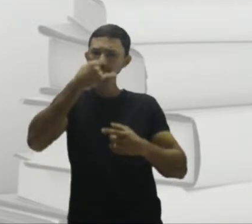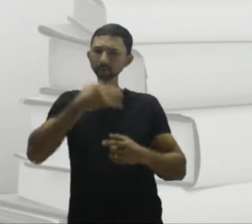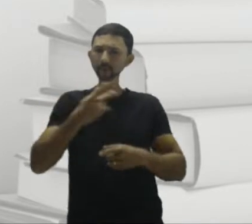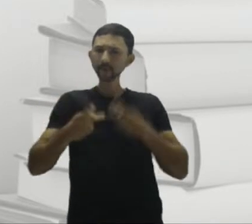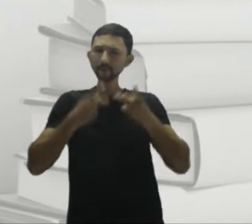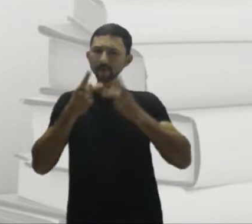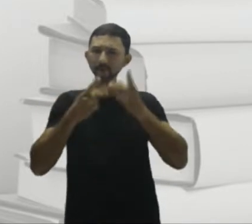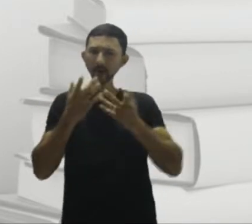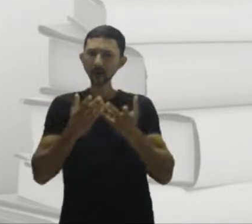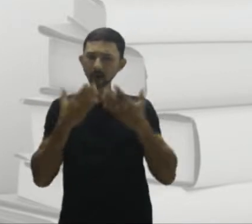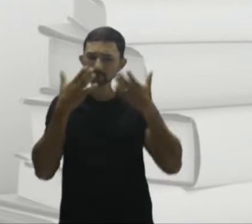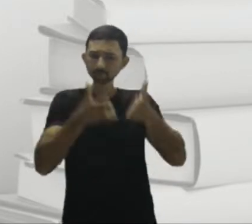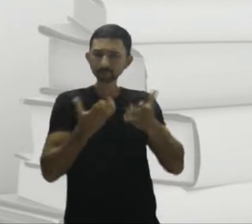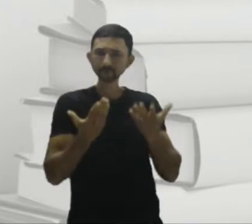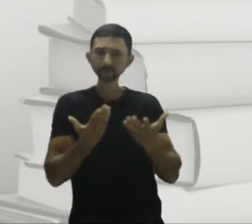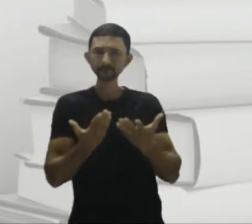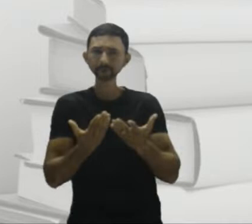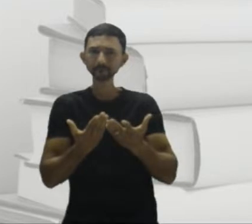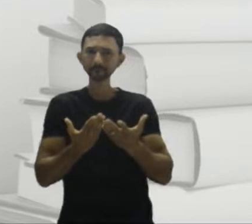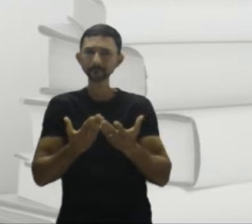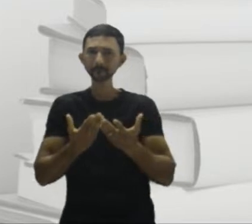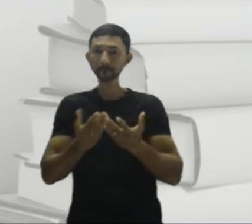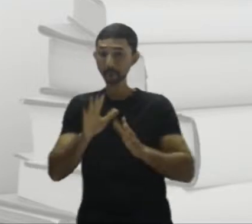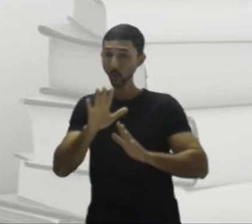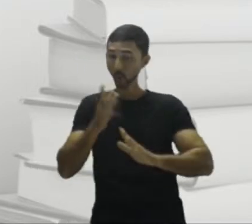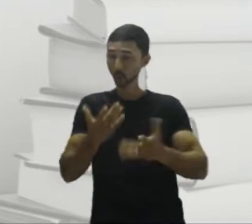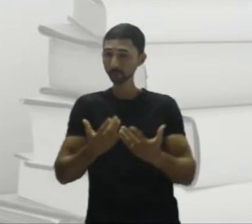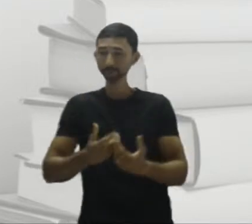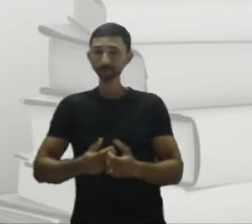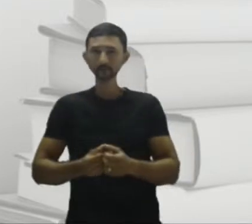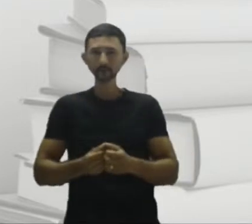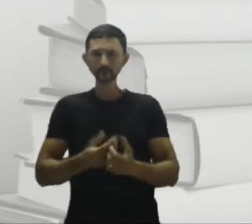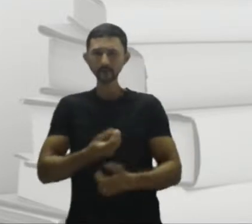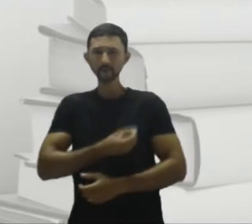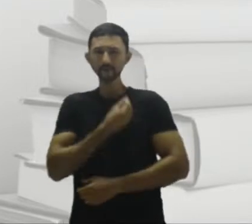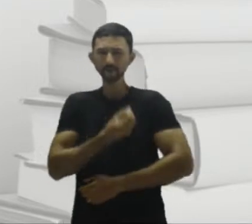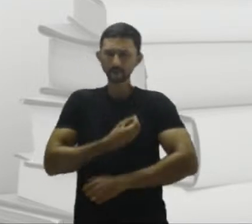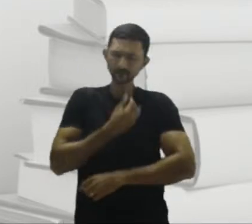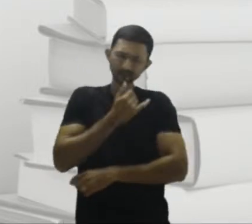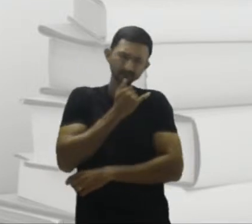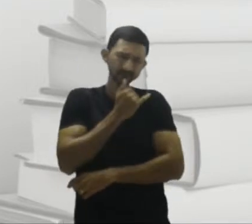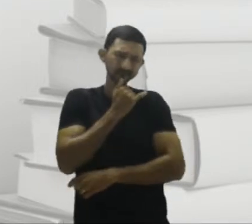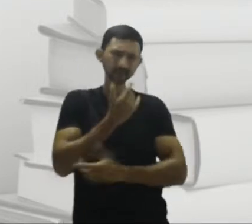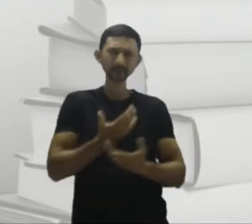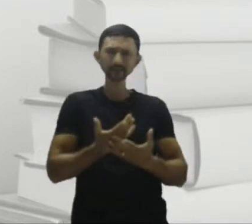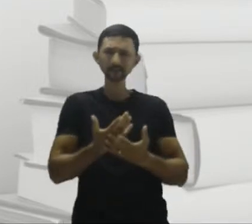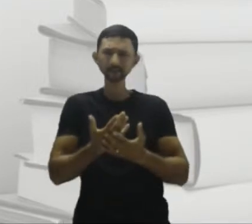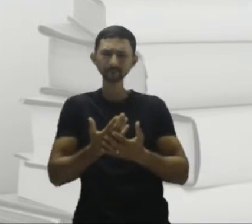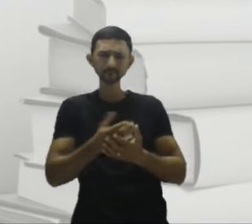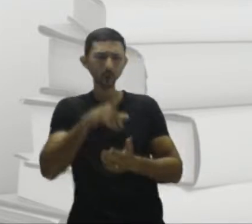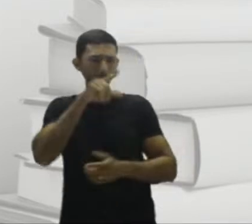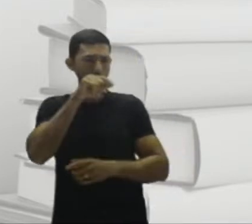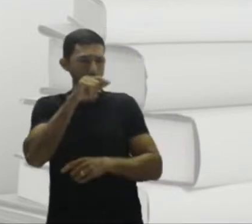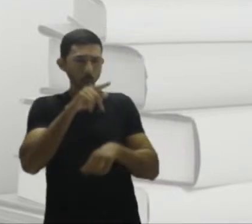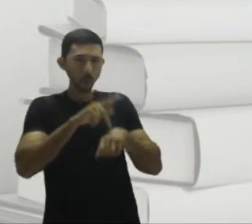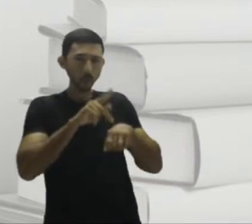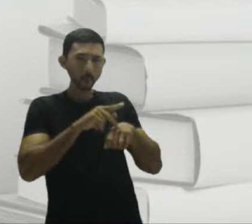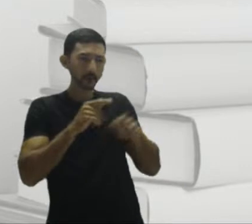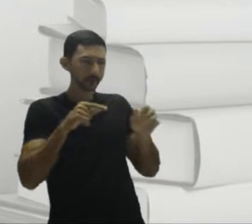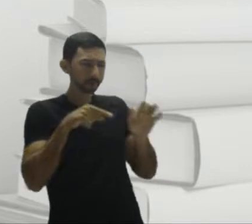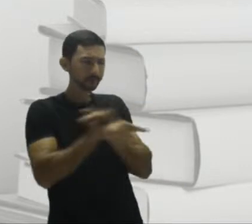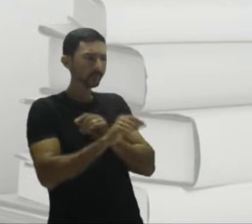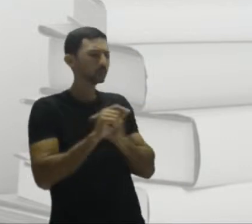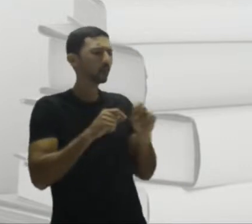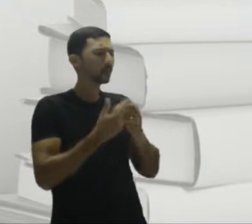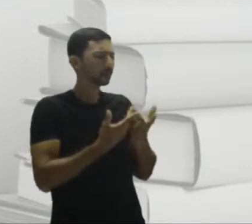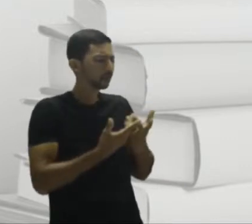aqui direto. Certo? Que diz assim, vivia numa tristeza só. O urubu lhe perguntou, quer dizer, um outro personagem